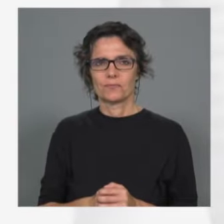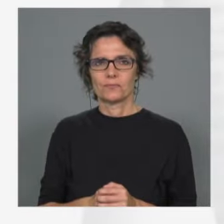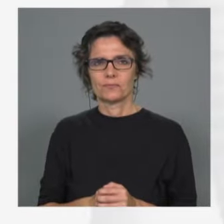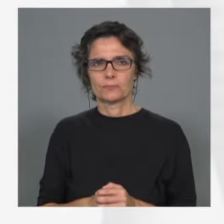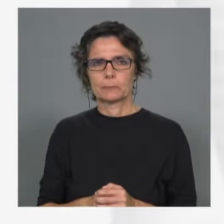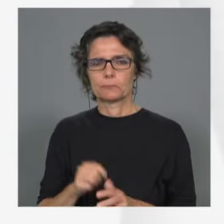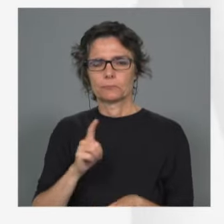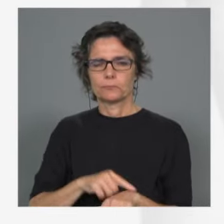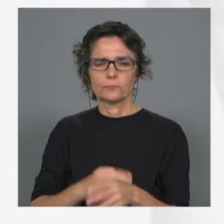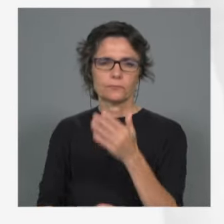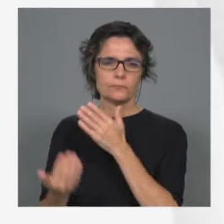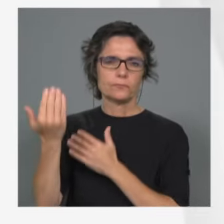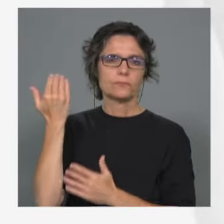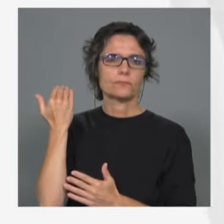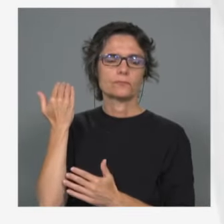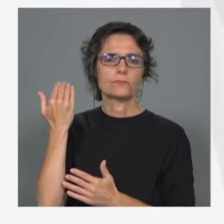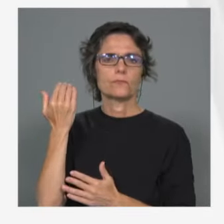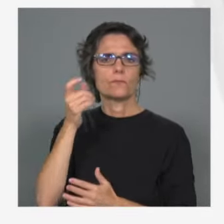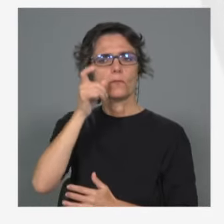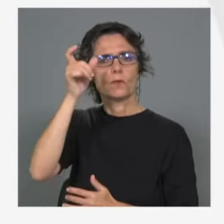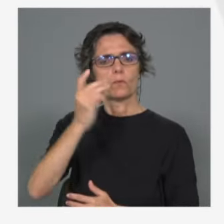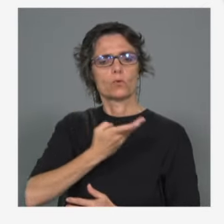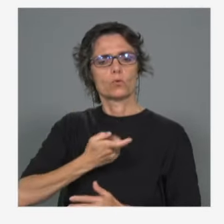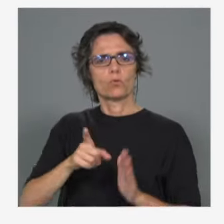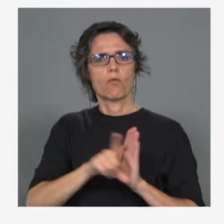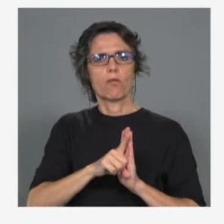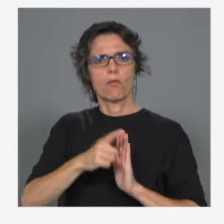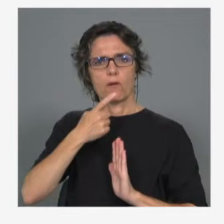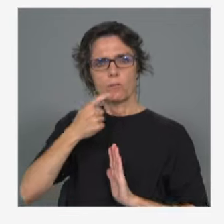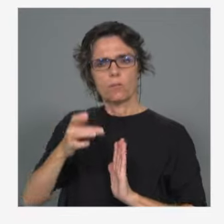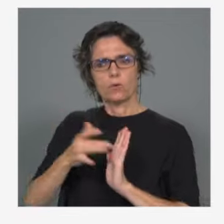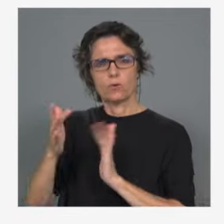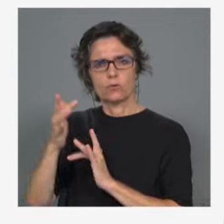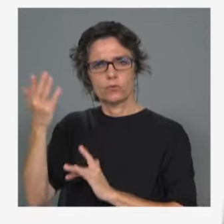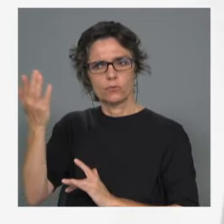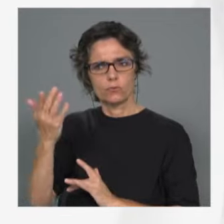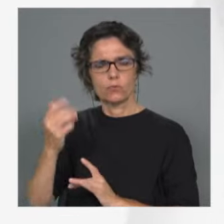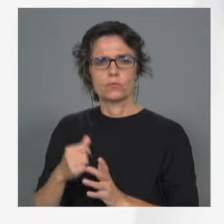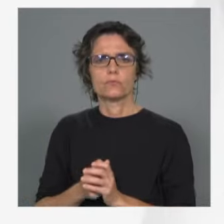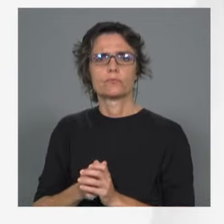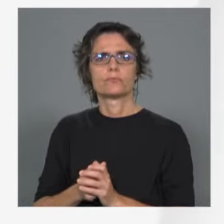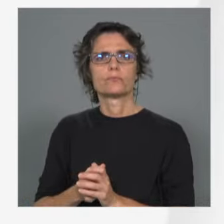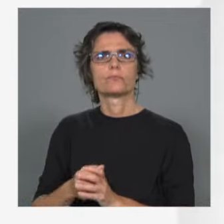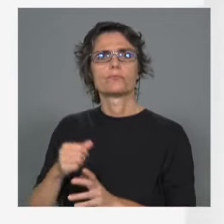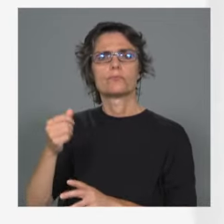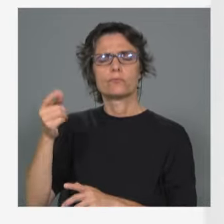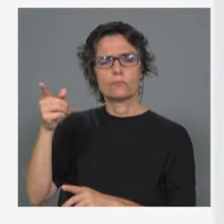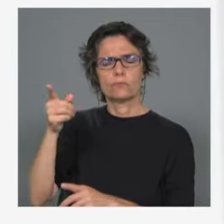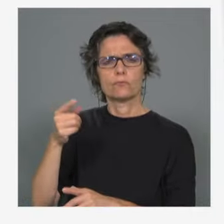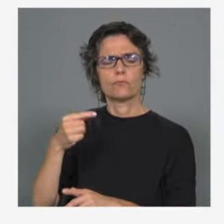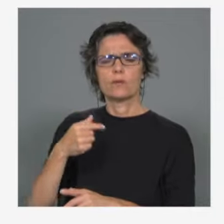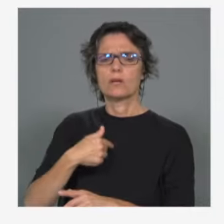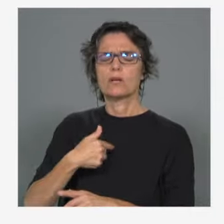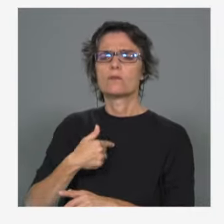Naquele tempo levantou-se um doutor da lei e perguntou a Jesus para o experimentar: Mestre, que hei de fazer